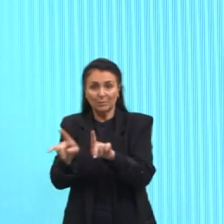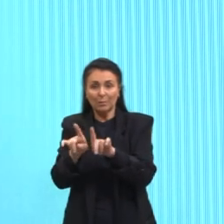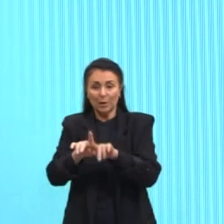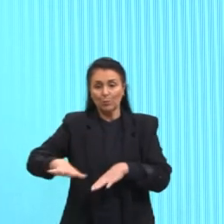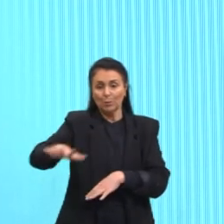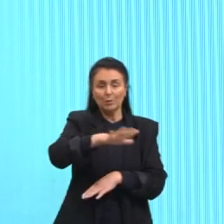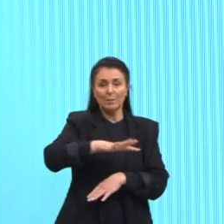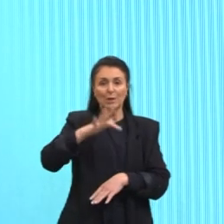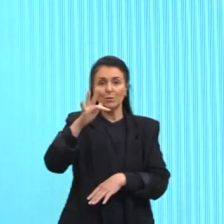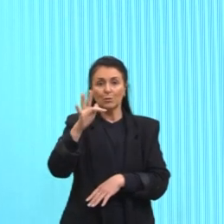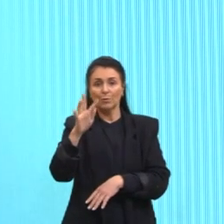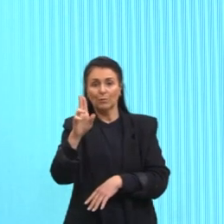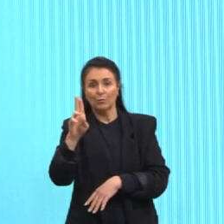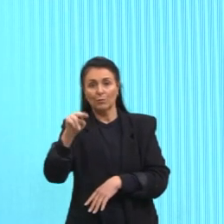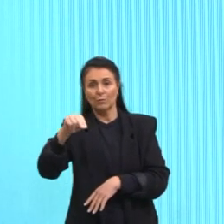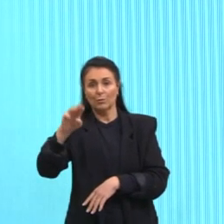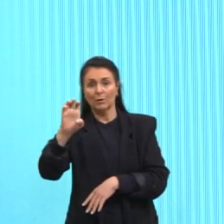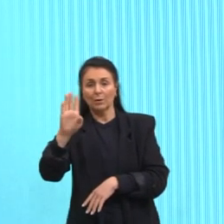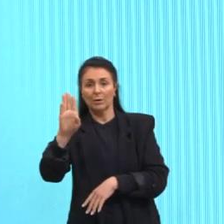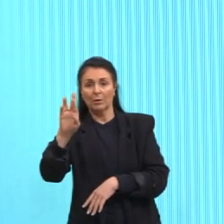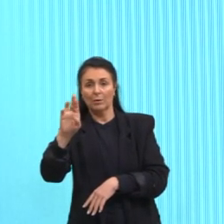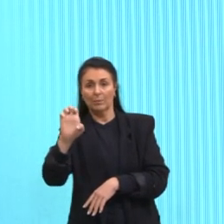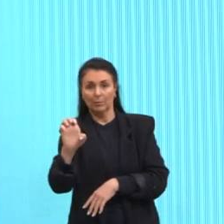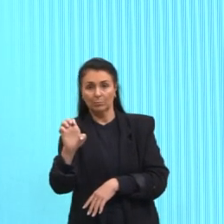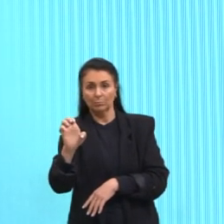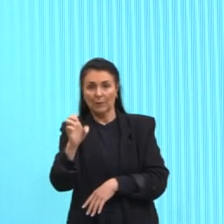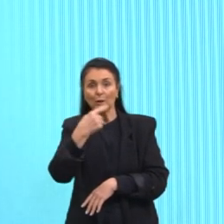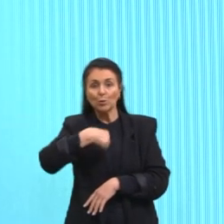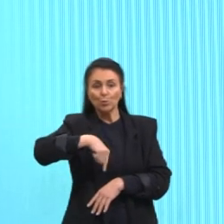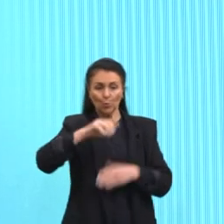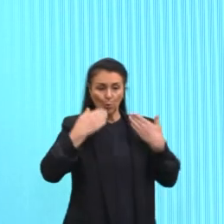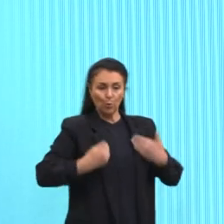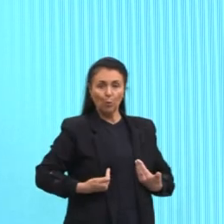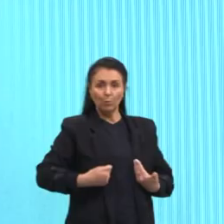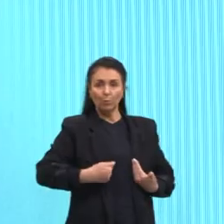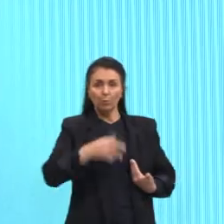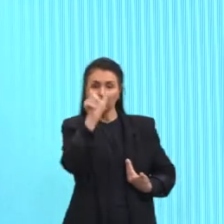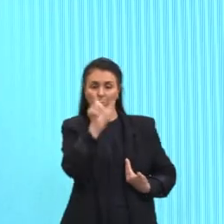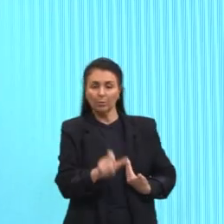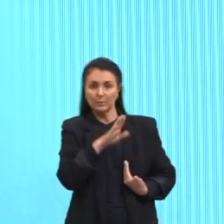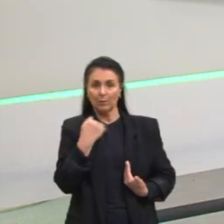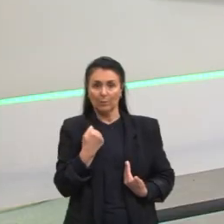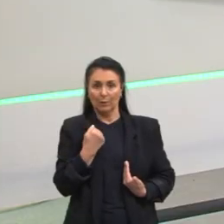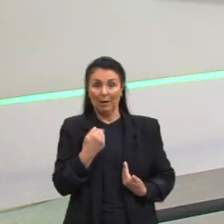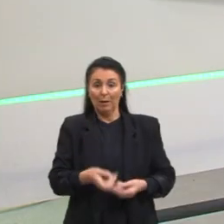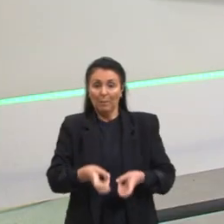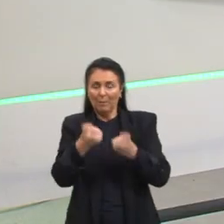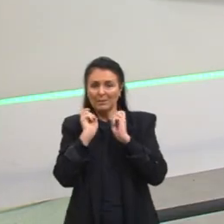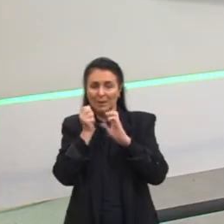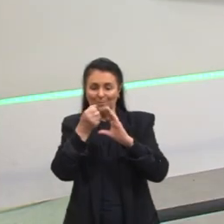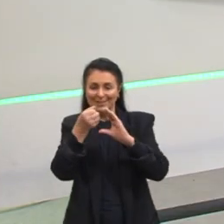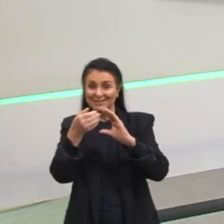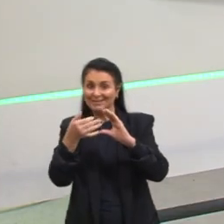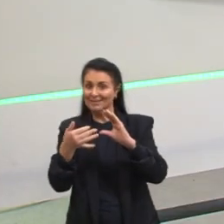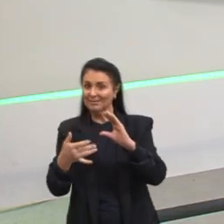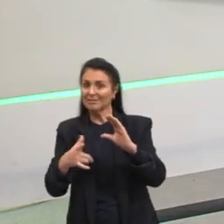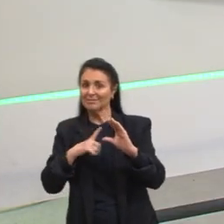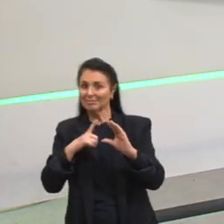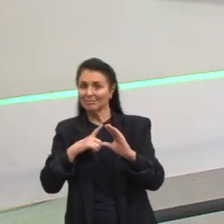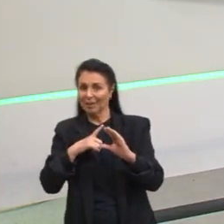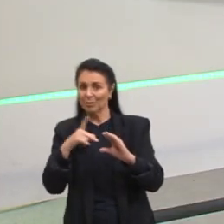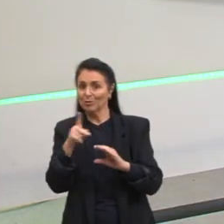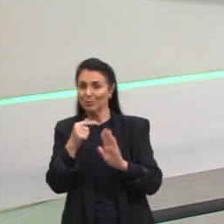um espaço para onde eram levados os corpos tá Então olha só que interessante olha percebam as características que nós